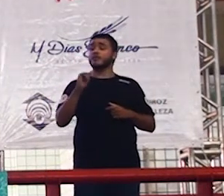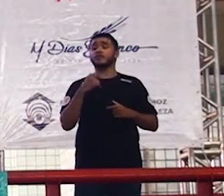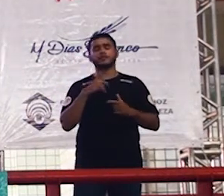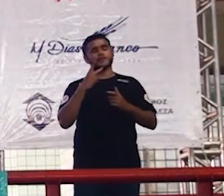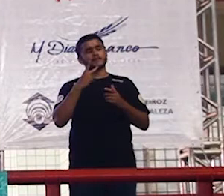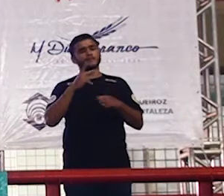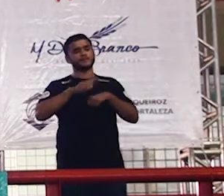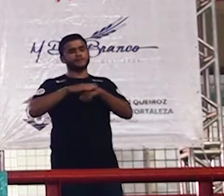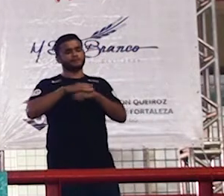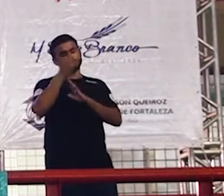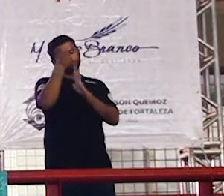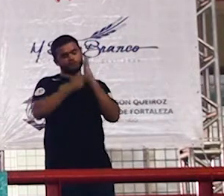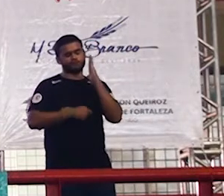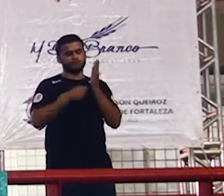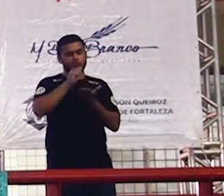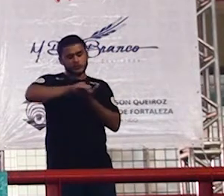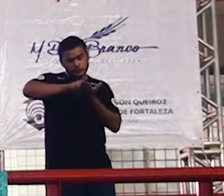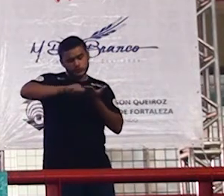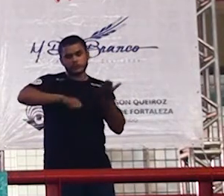no laboratório de redação com o